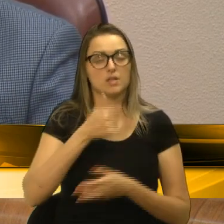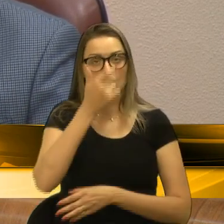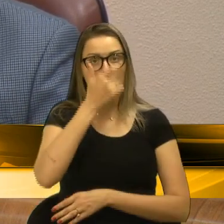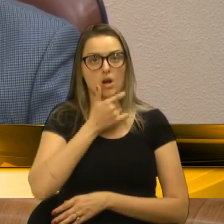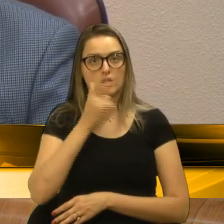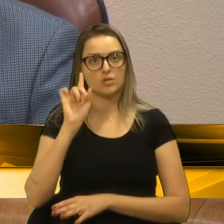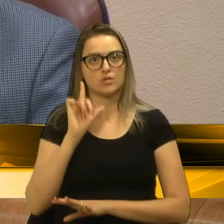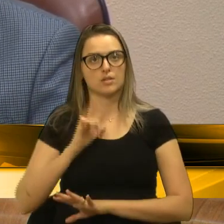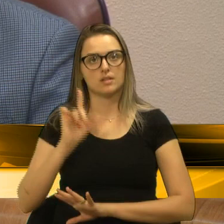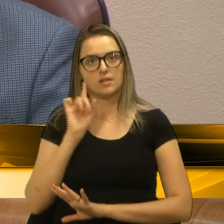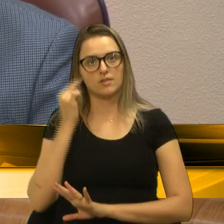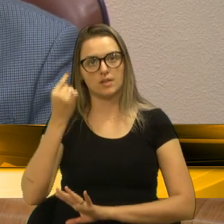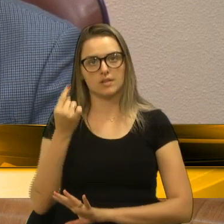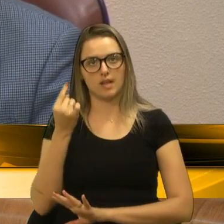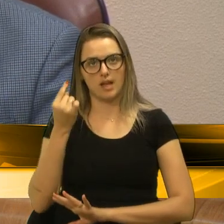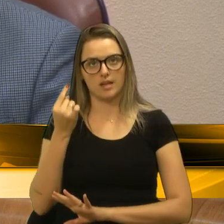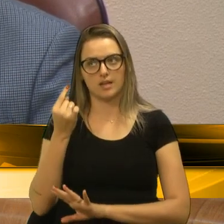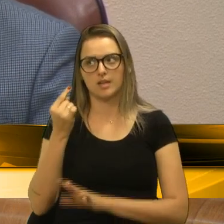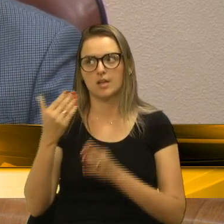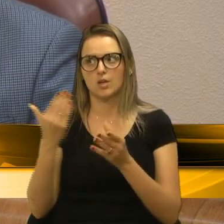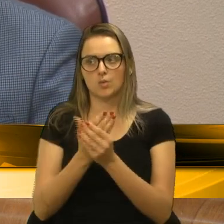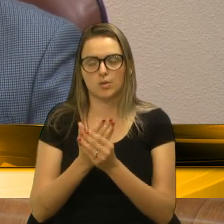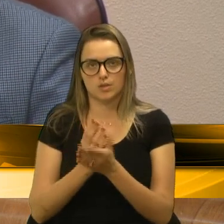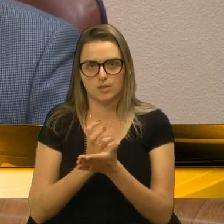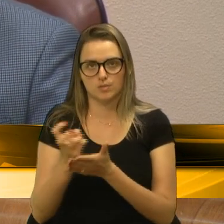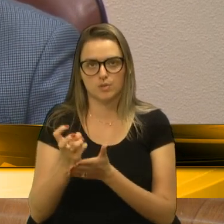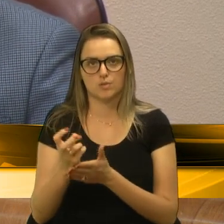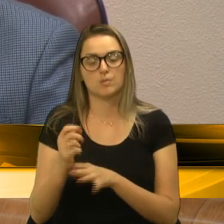uma precipitação por talvez não conhecer o processo.